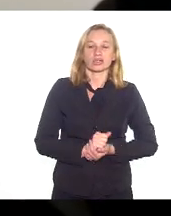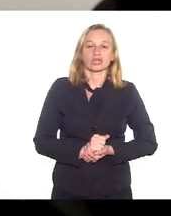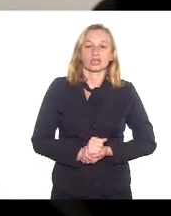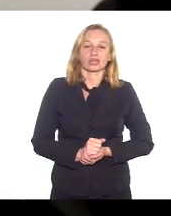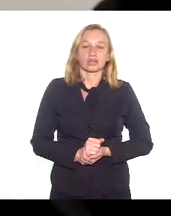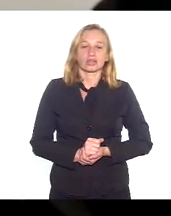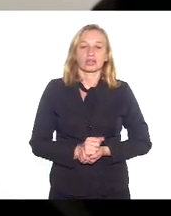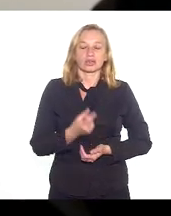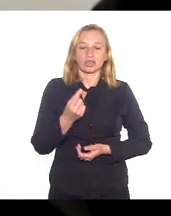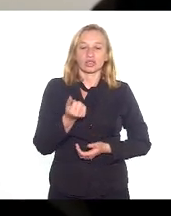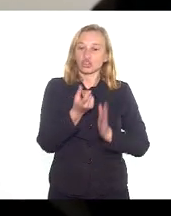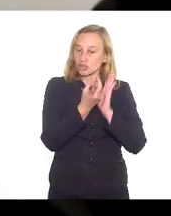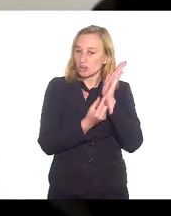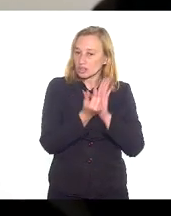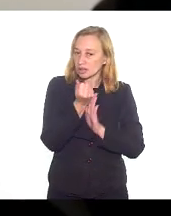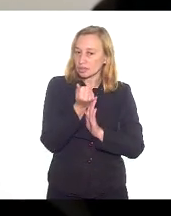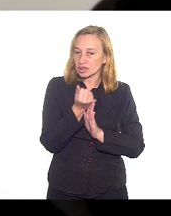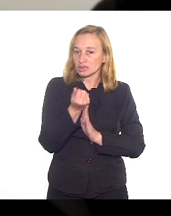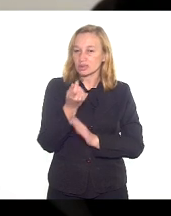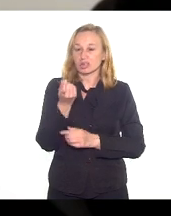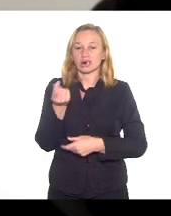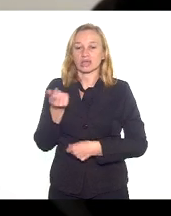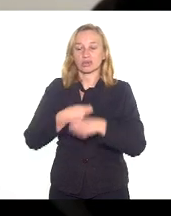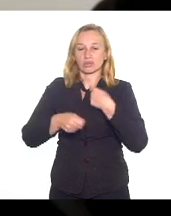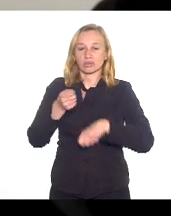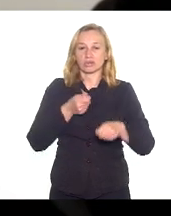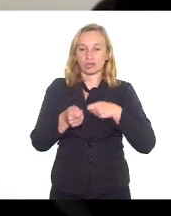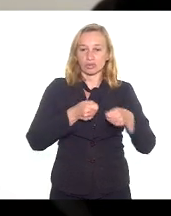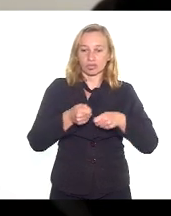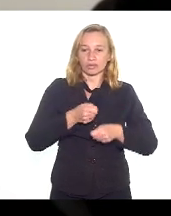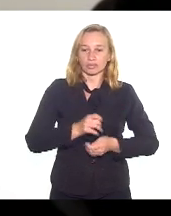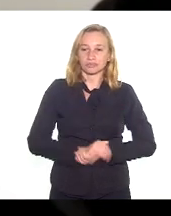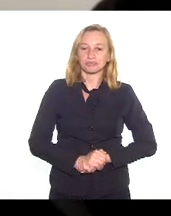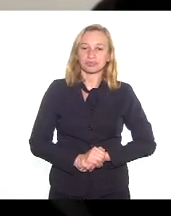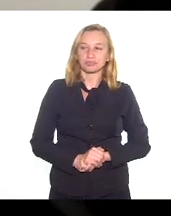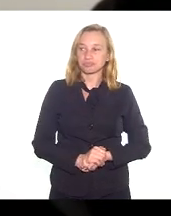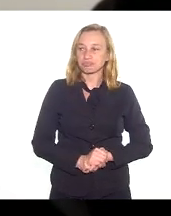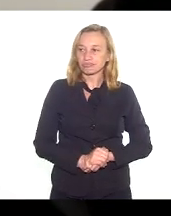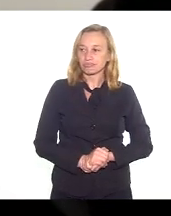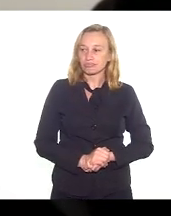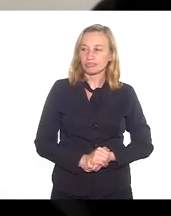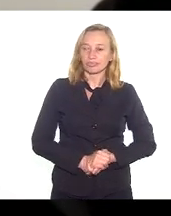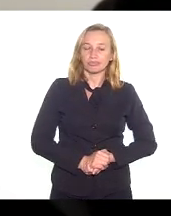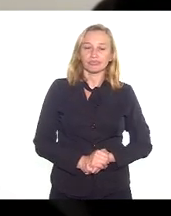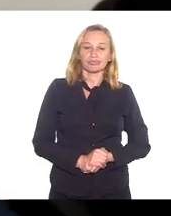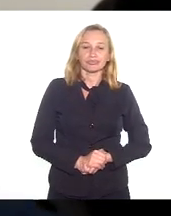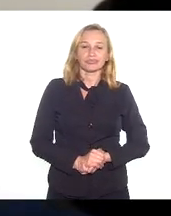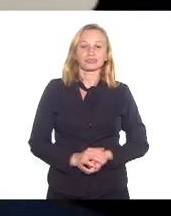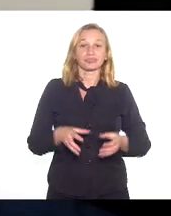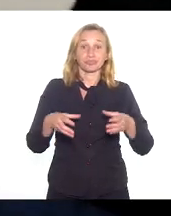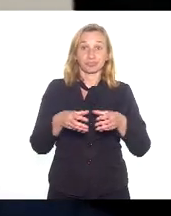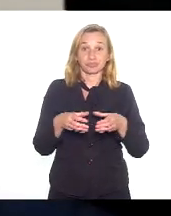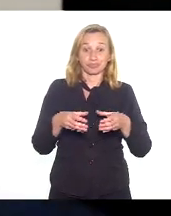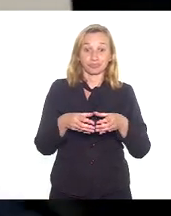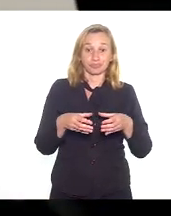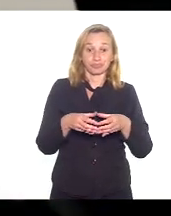de orçamento, finanças, fiscalização financeira e controle. Para emitir parecer pela comissão